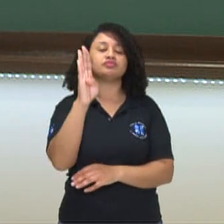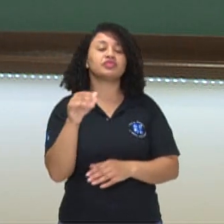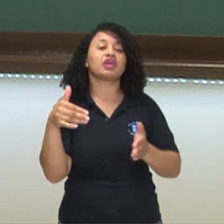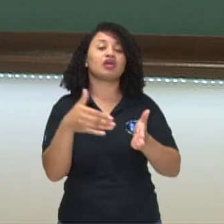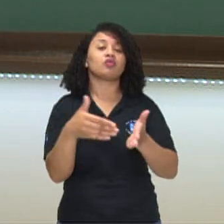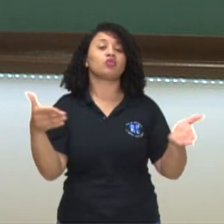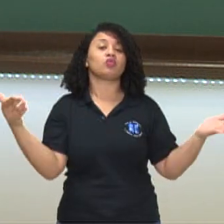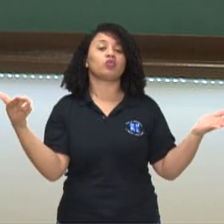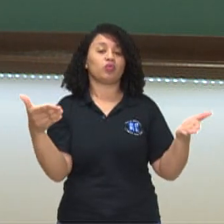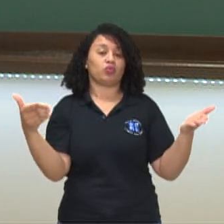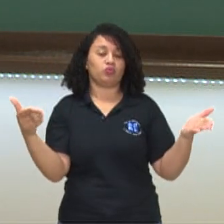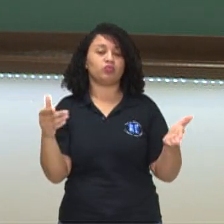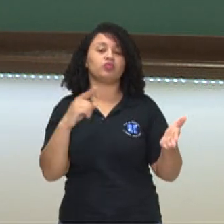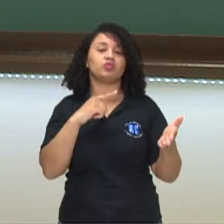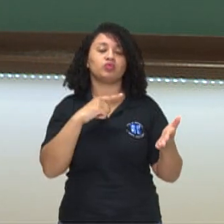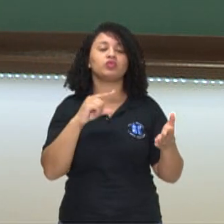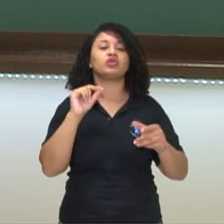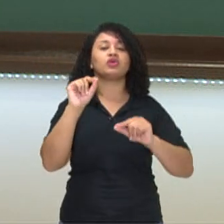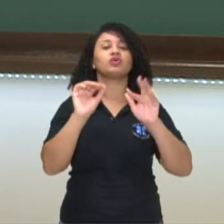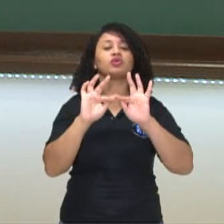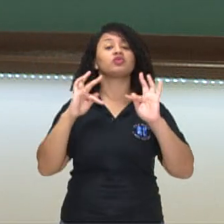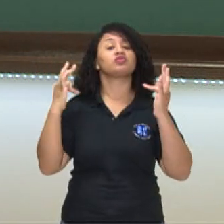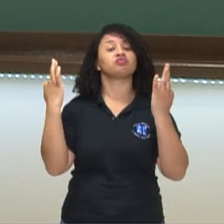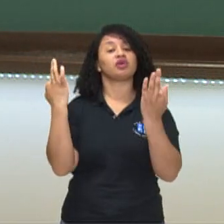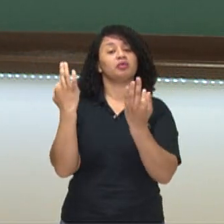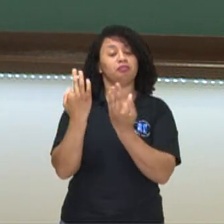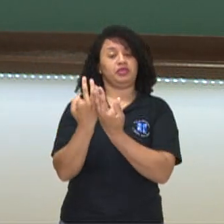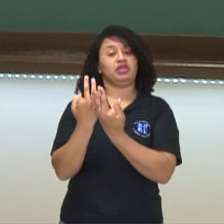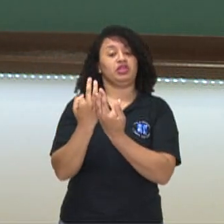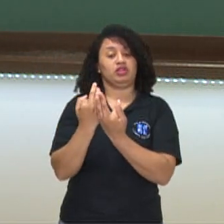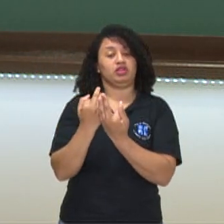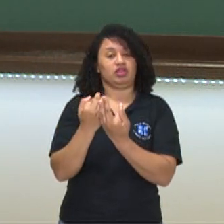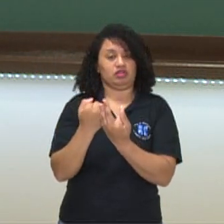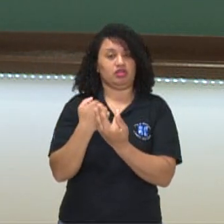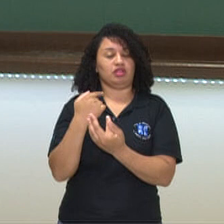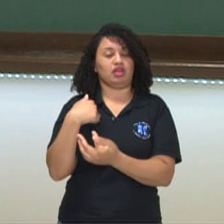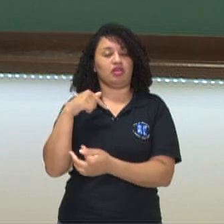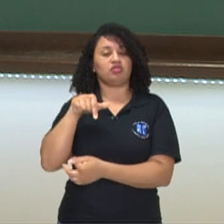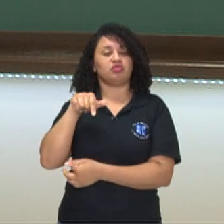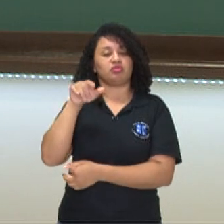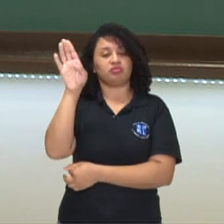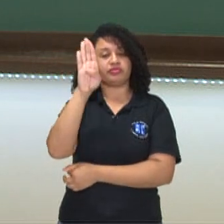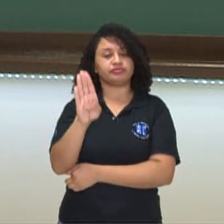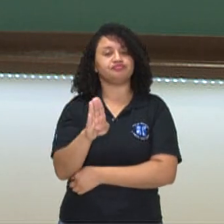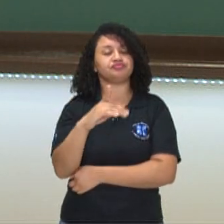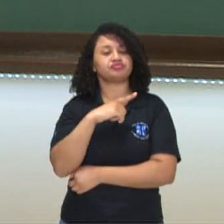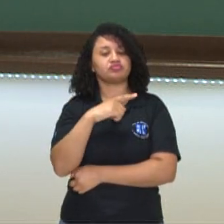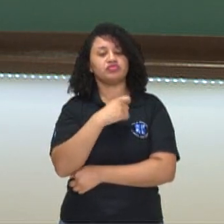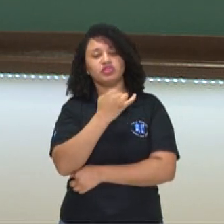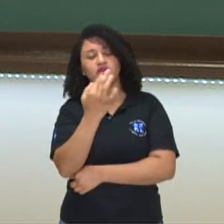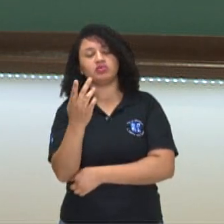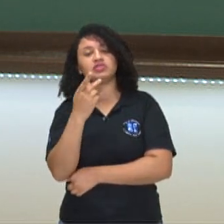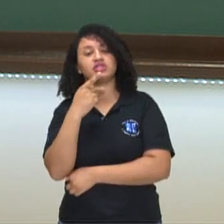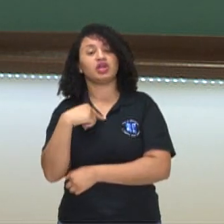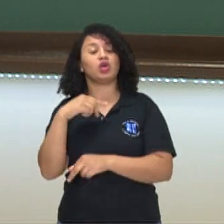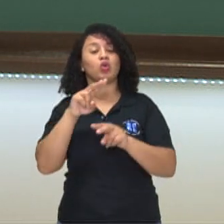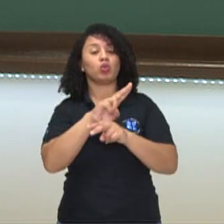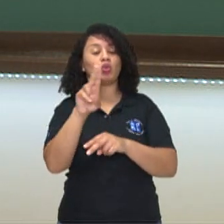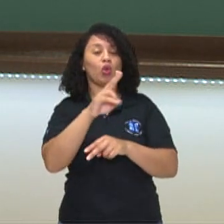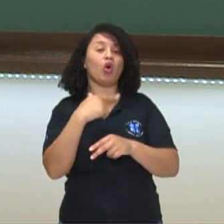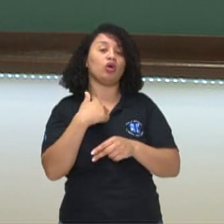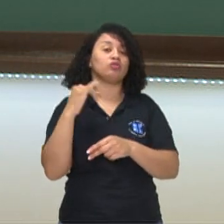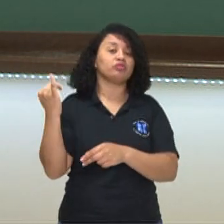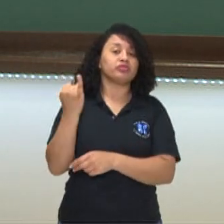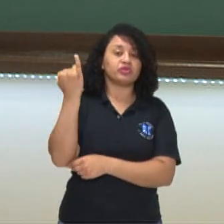de hoje, né, nós temos a família imperial brasileira, né, que tem os títulos de nobre, um movimento,